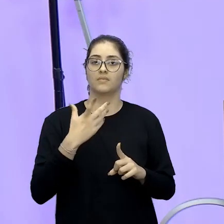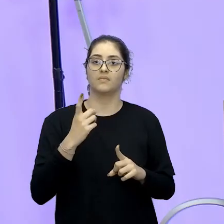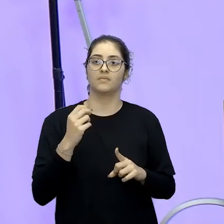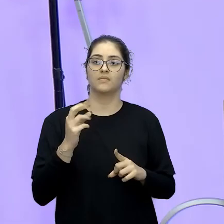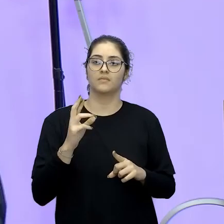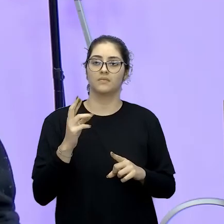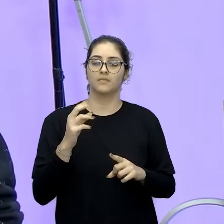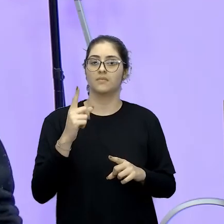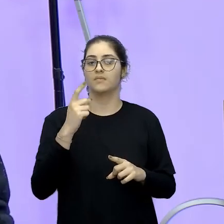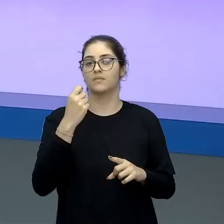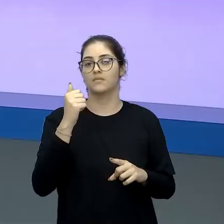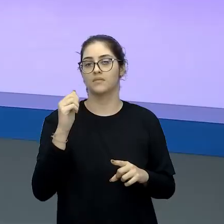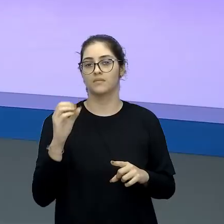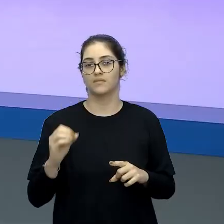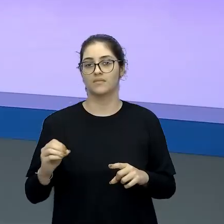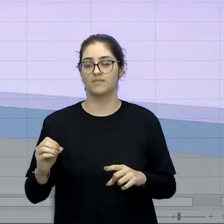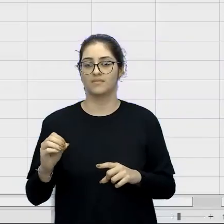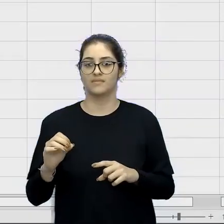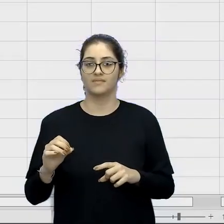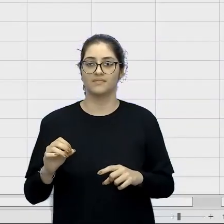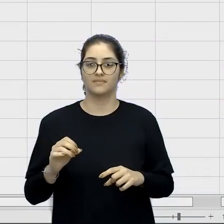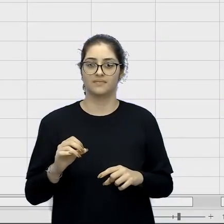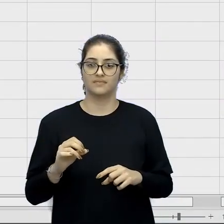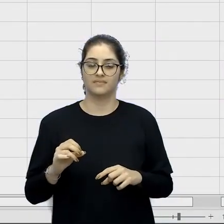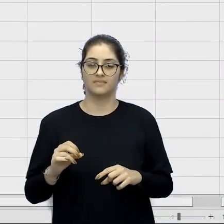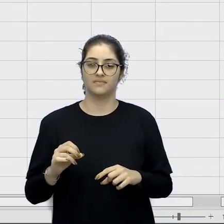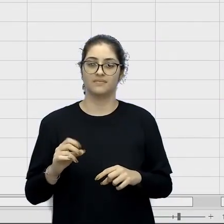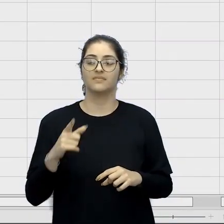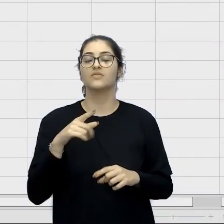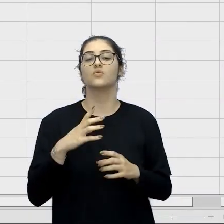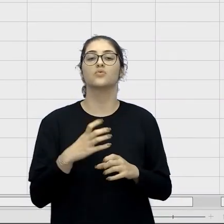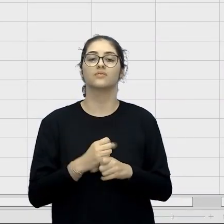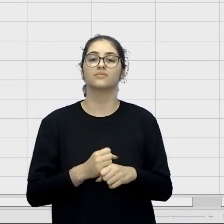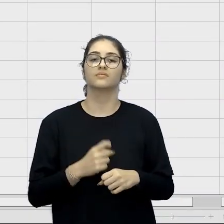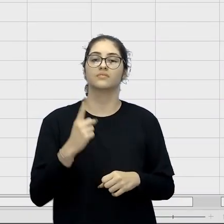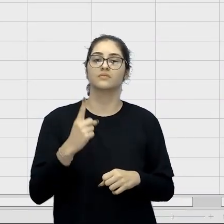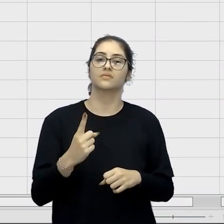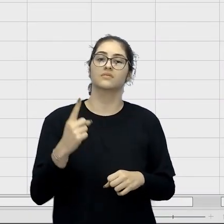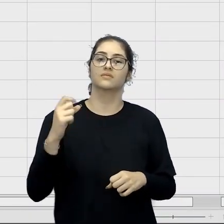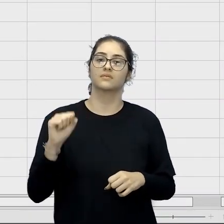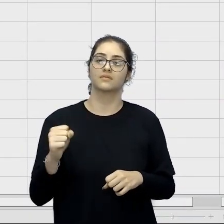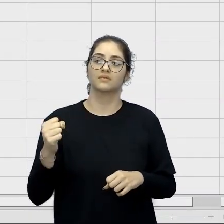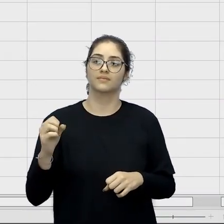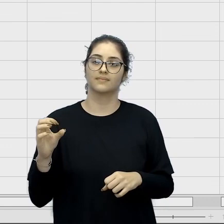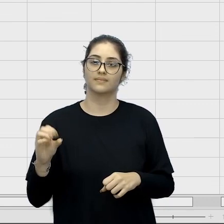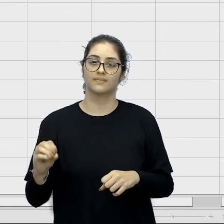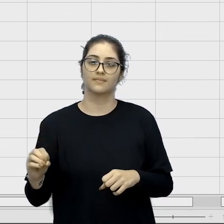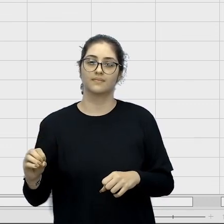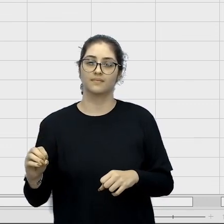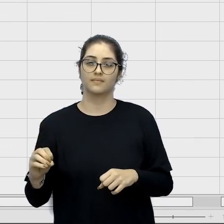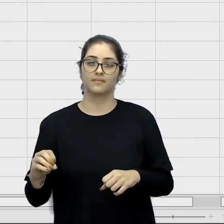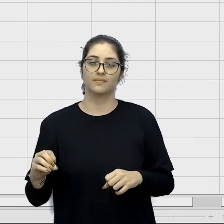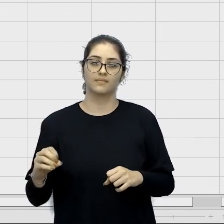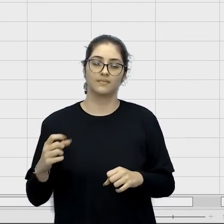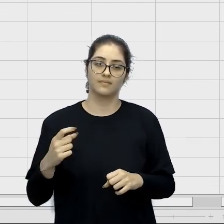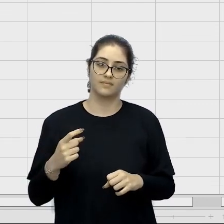dá? 180. 18 meses, então a gente tem aí